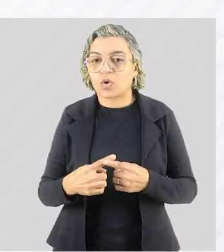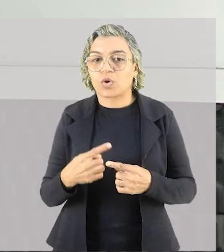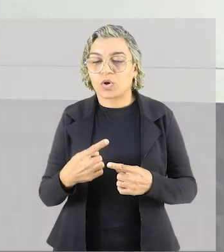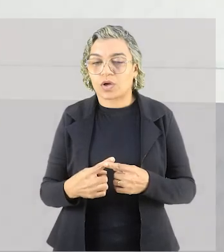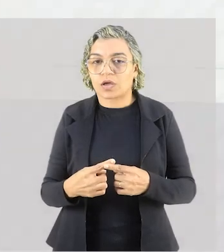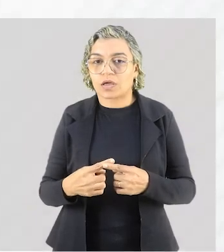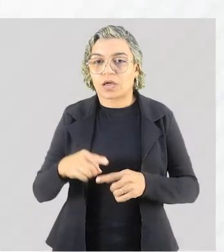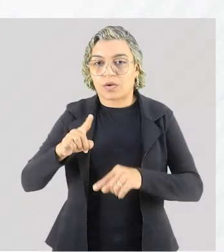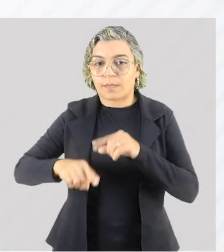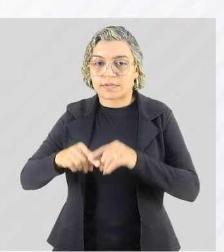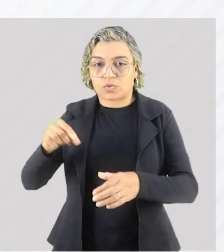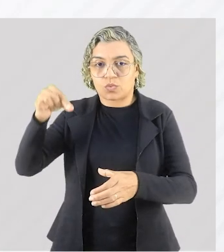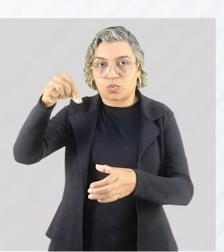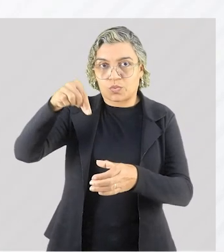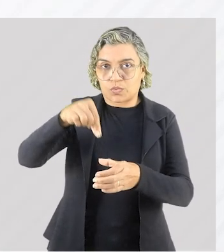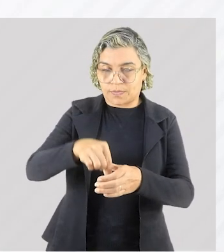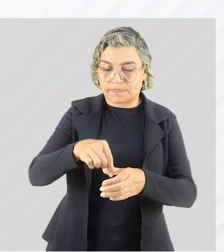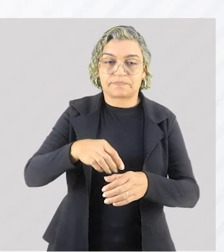desse corpo.